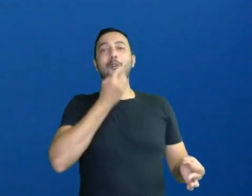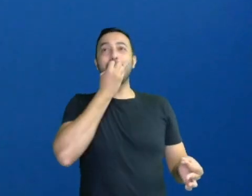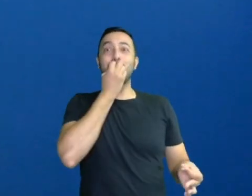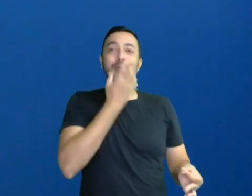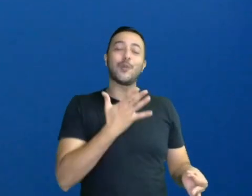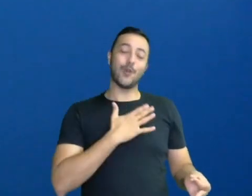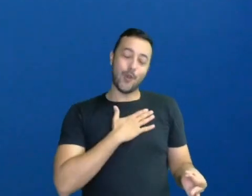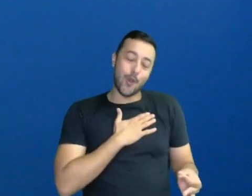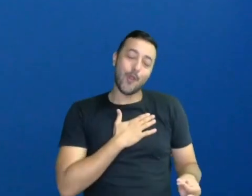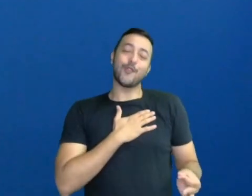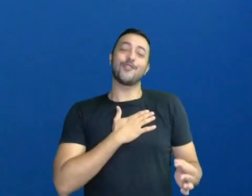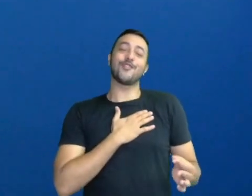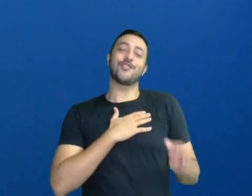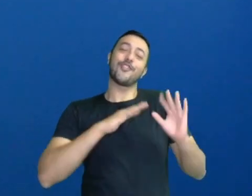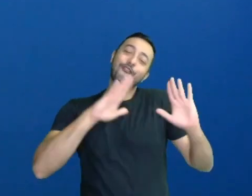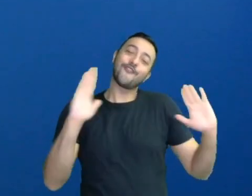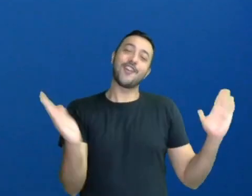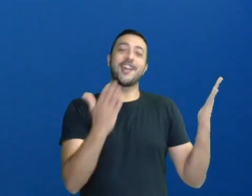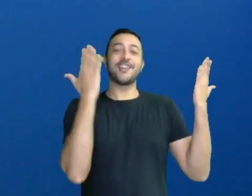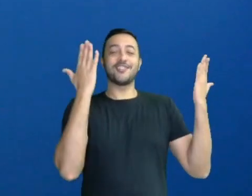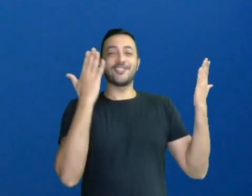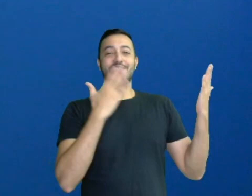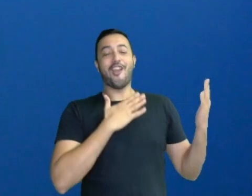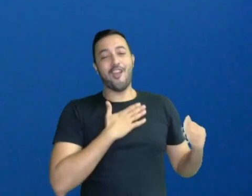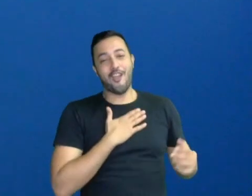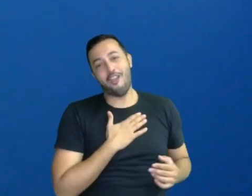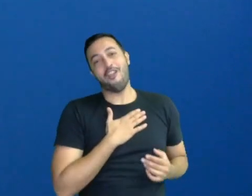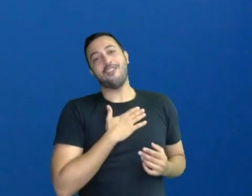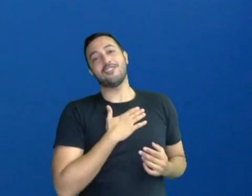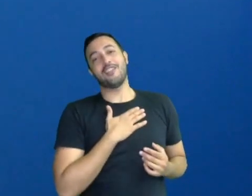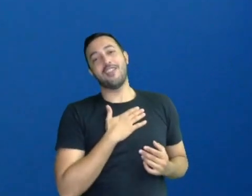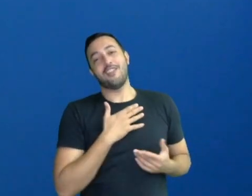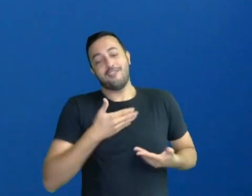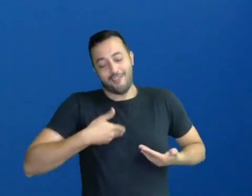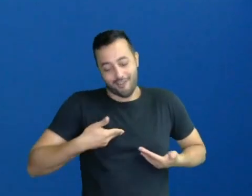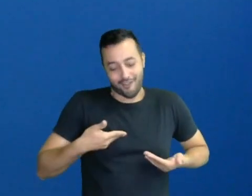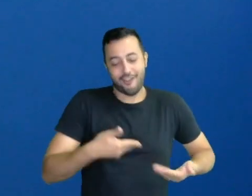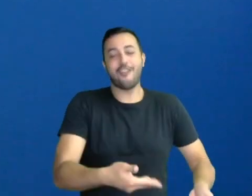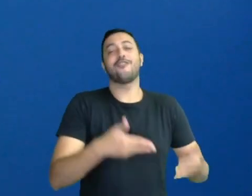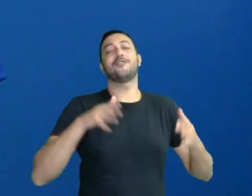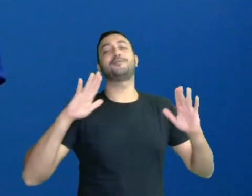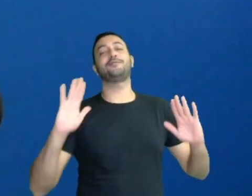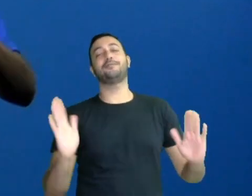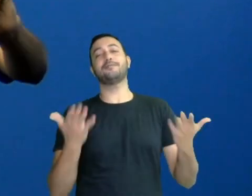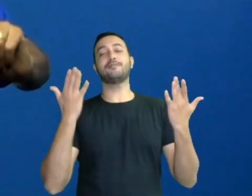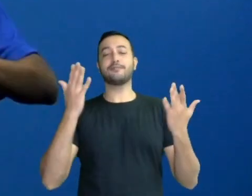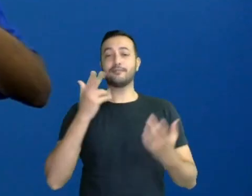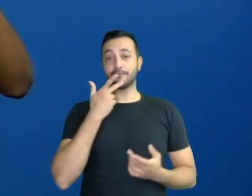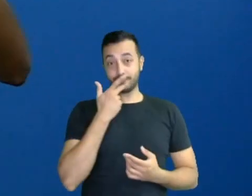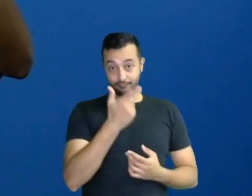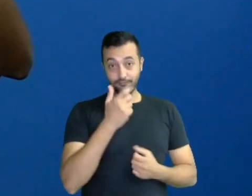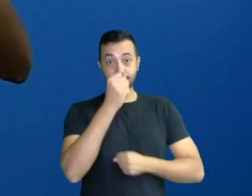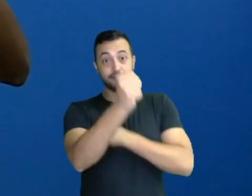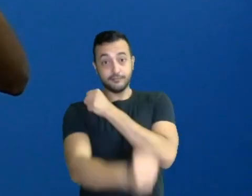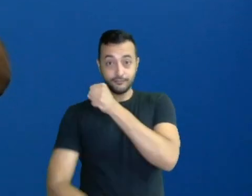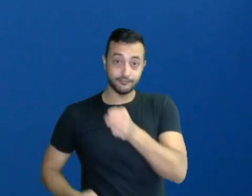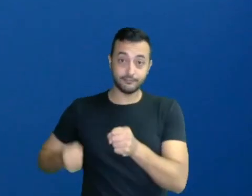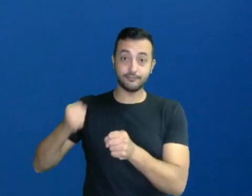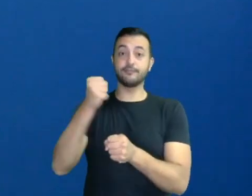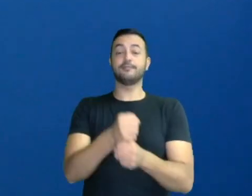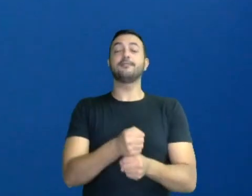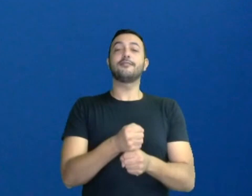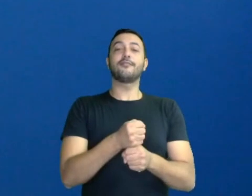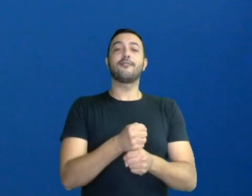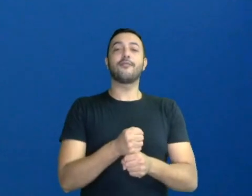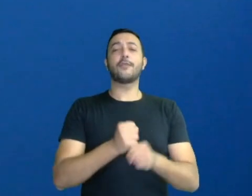da festa dela do quanto ele gostou de ter ido né de ter sido convidado para festa e disse que no ano que